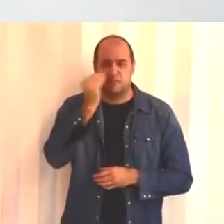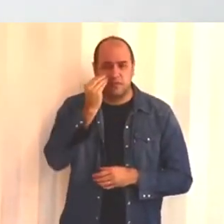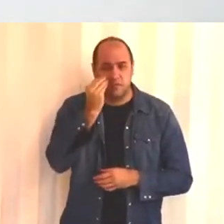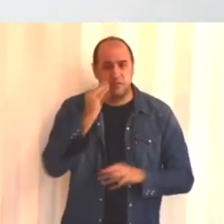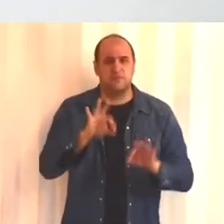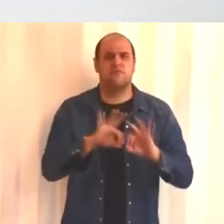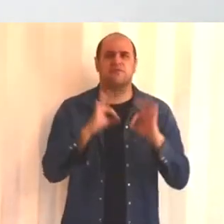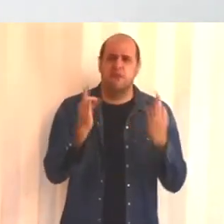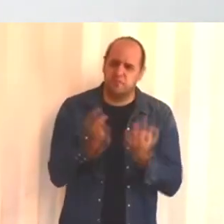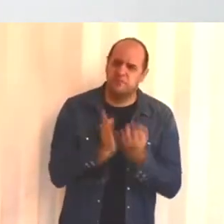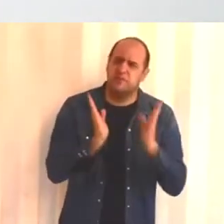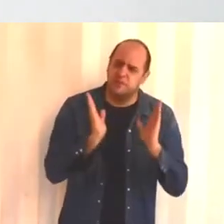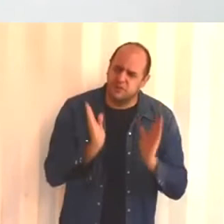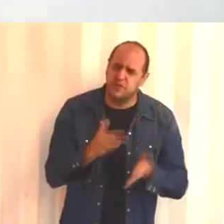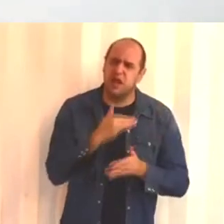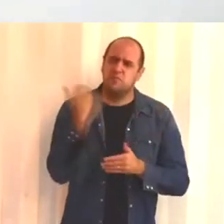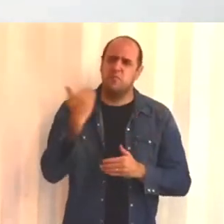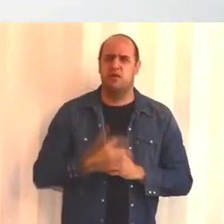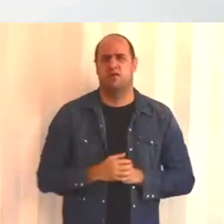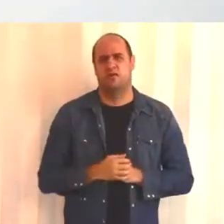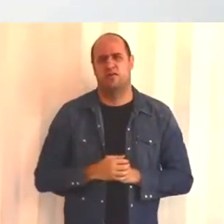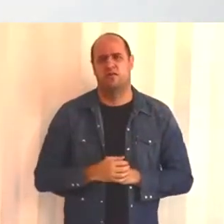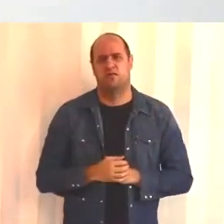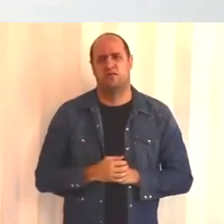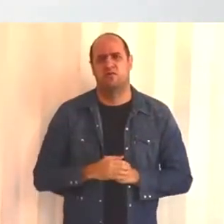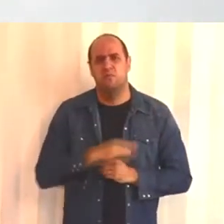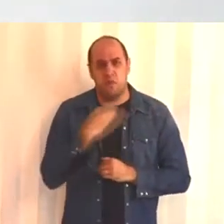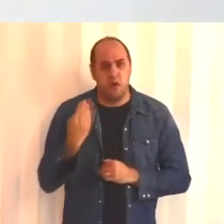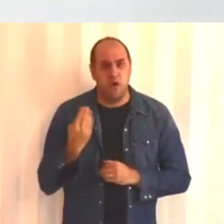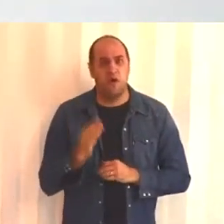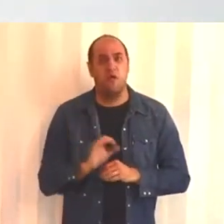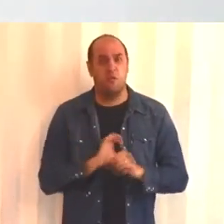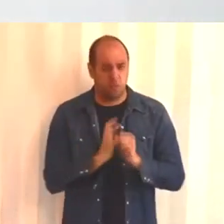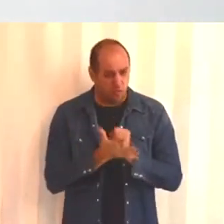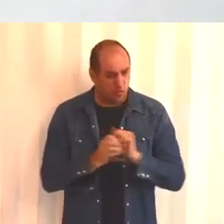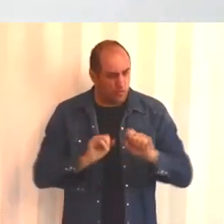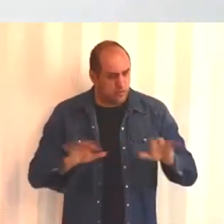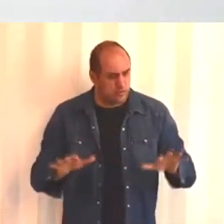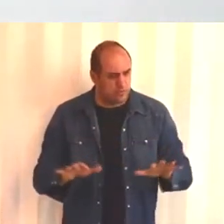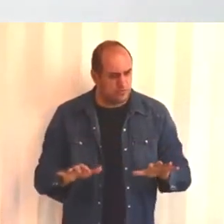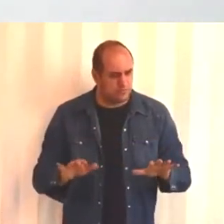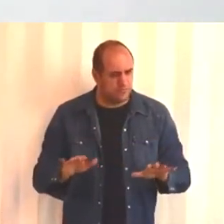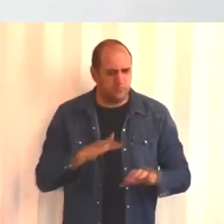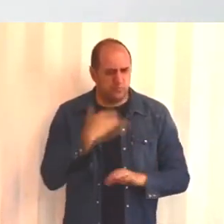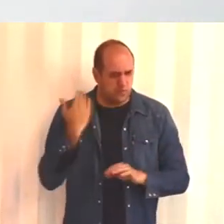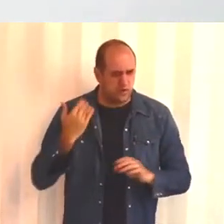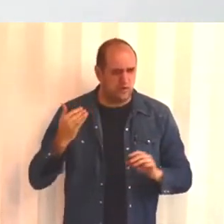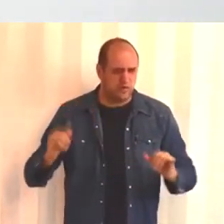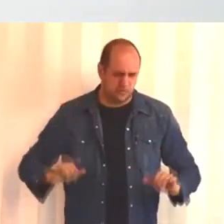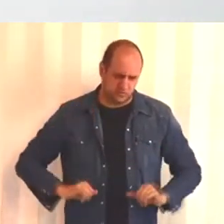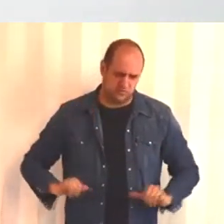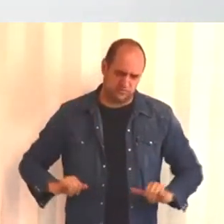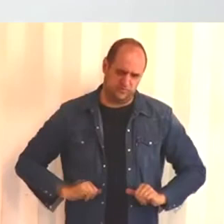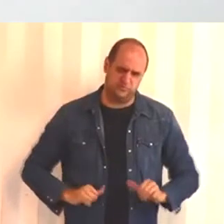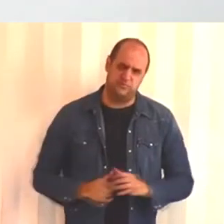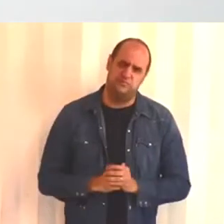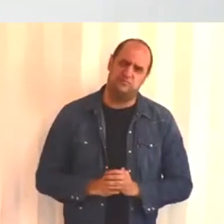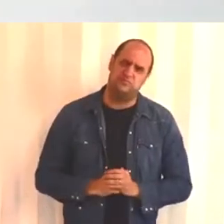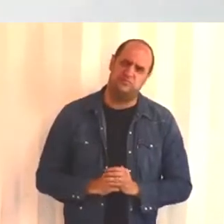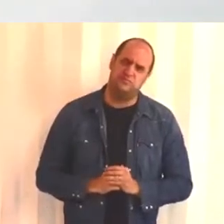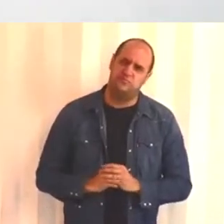familiares, amigos, irmãos em Cristo partindo, vítima da Covid e de outras doenças, a morte dói. E a